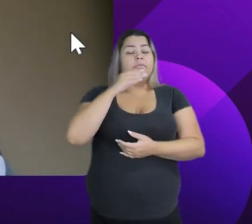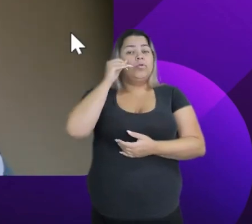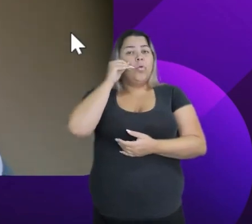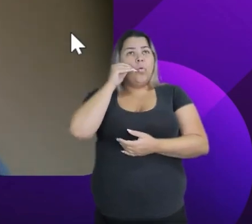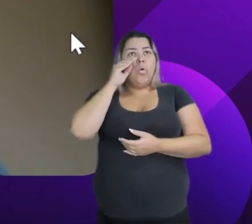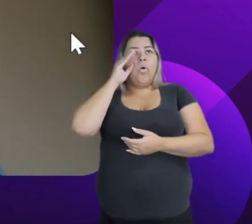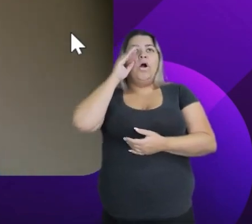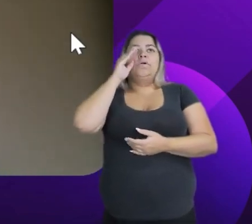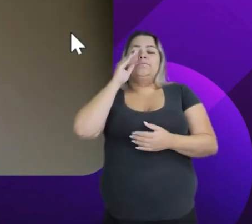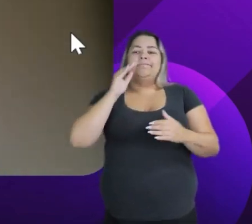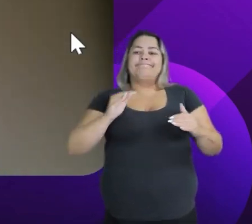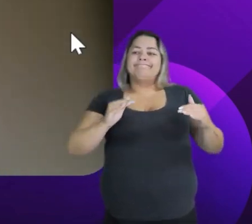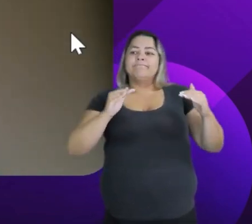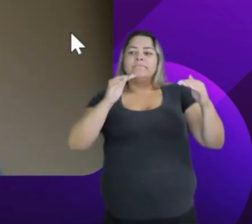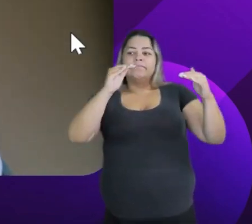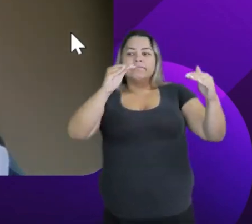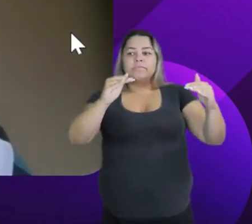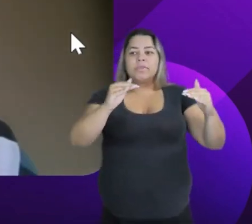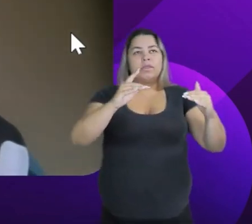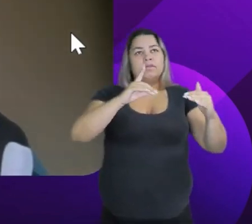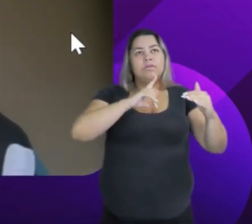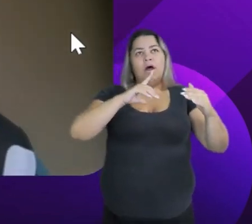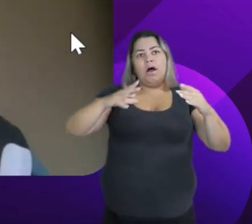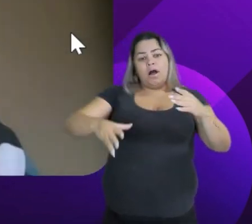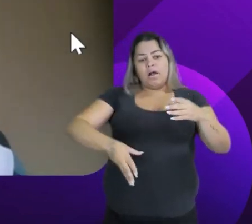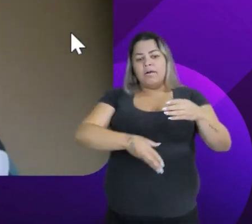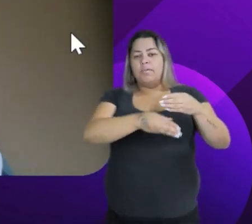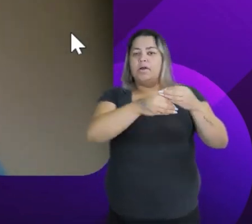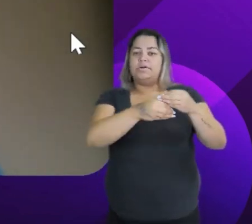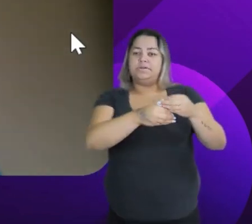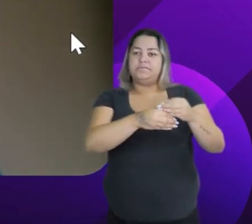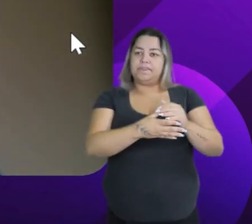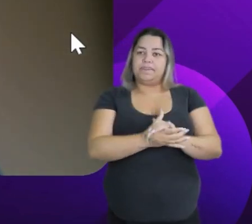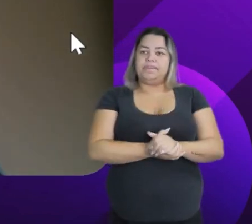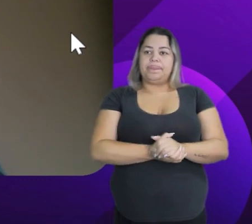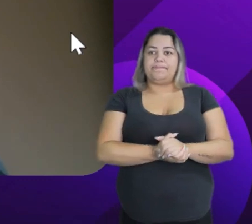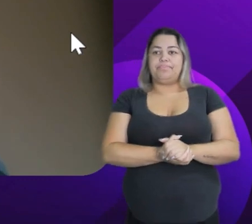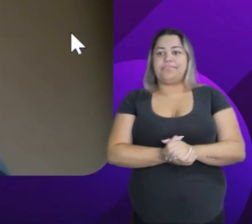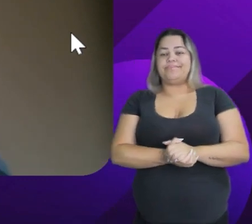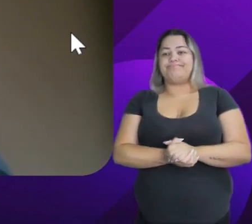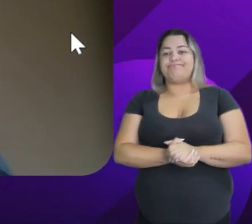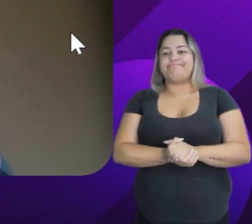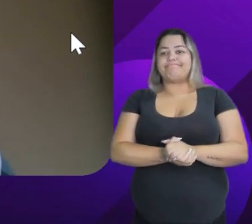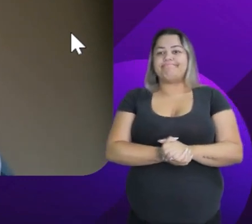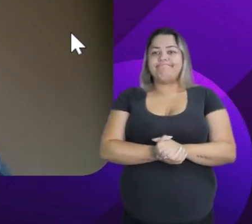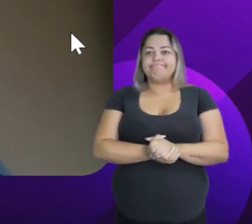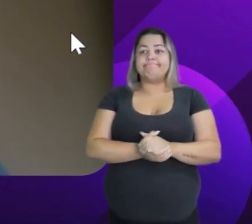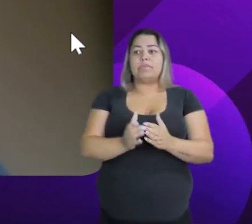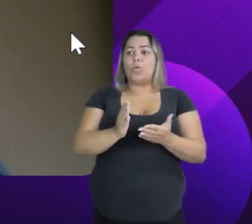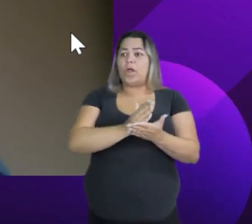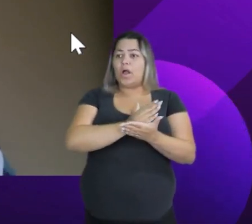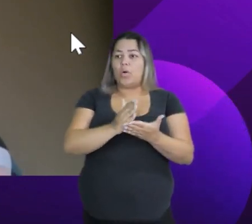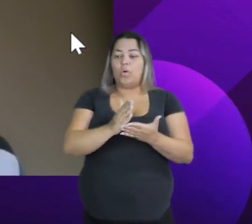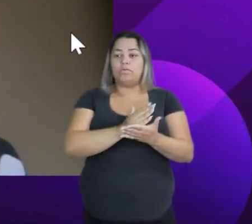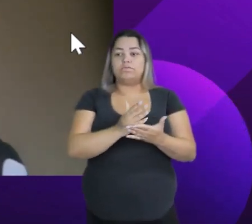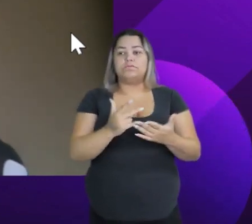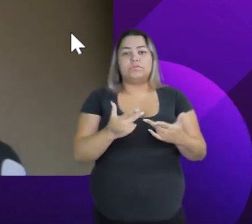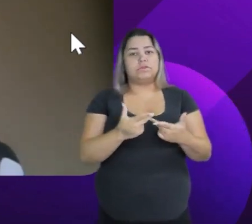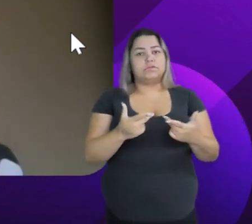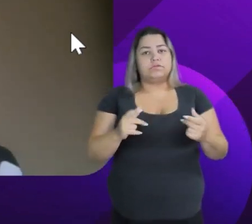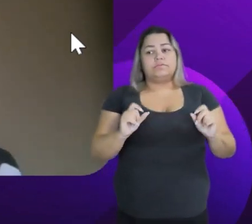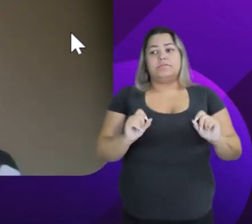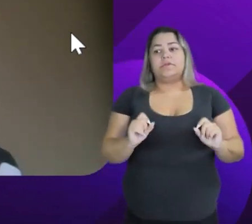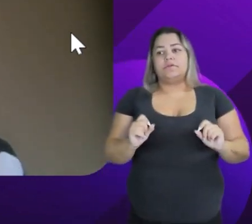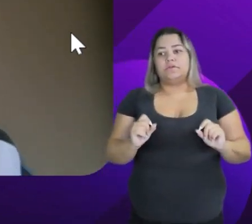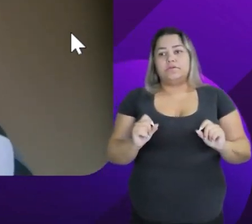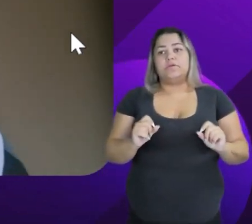pouco maior, né, claro que ainda limitado, mas um pouco maior sobre algumas condições como o